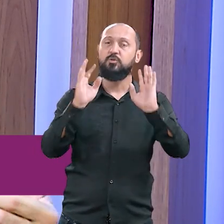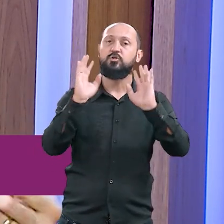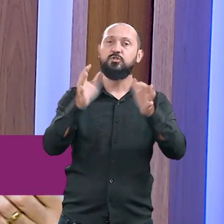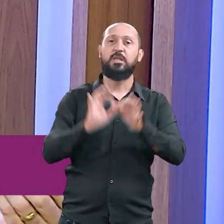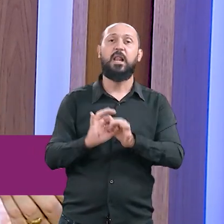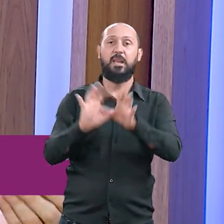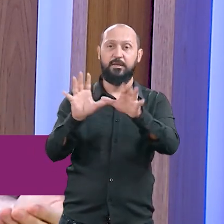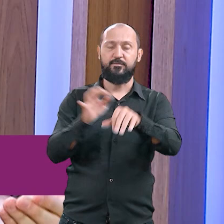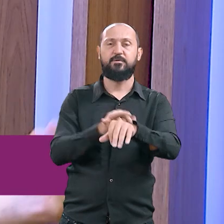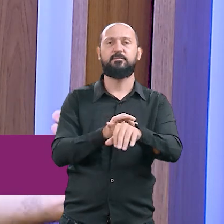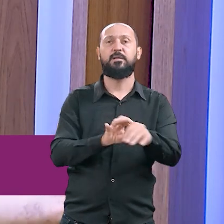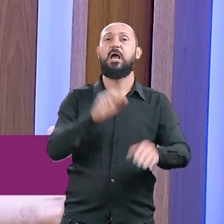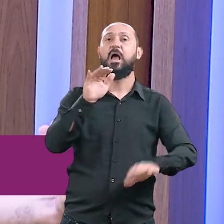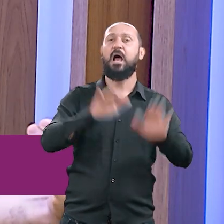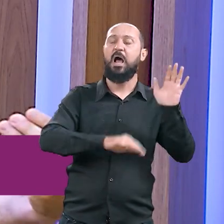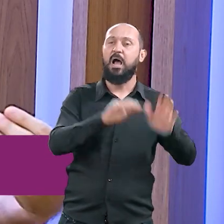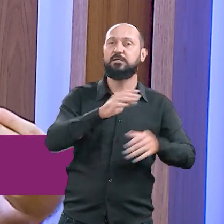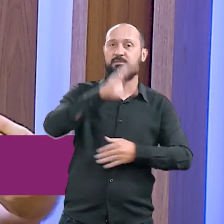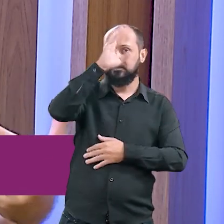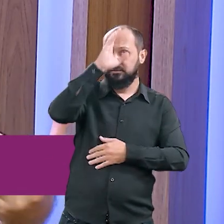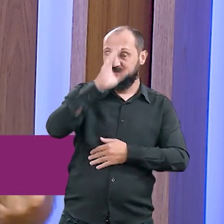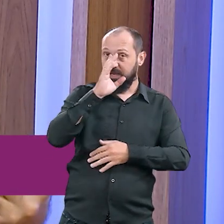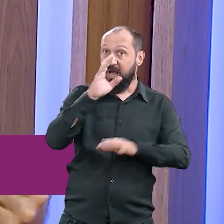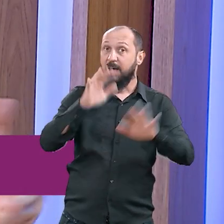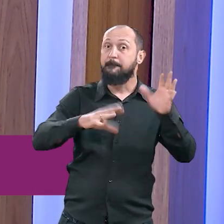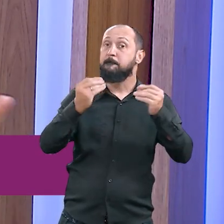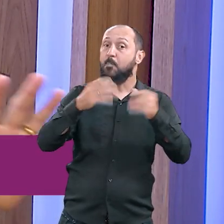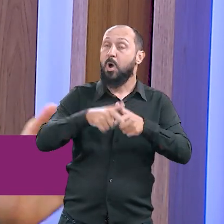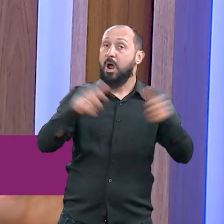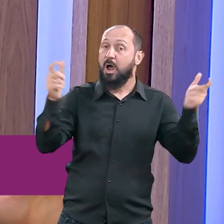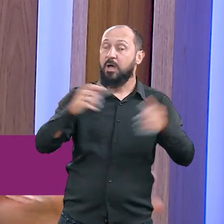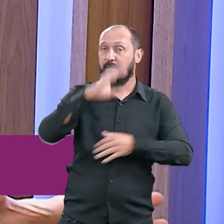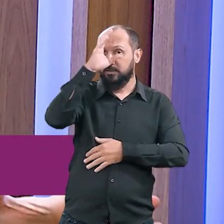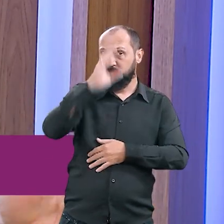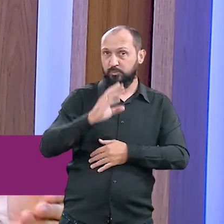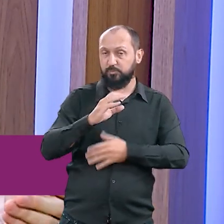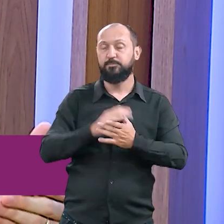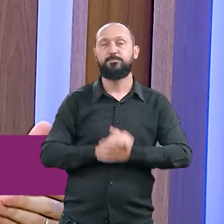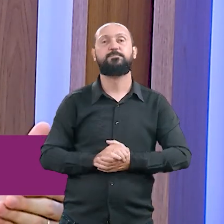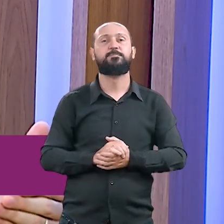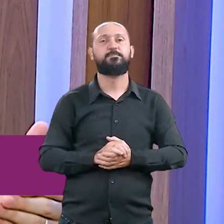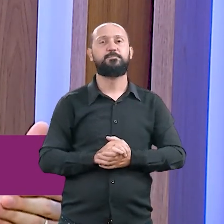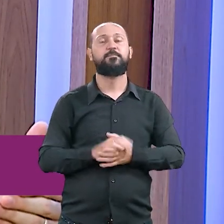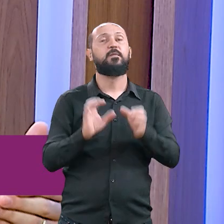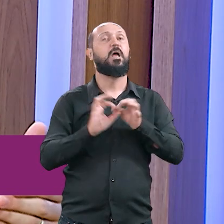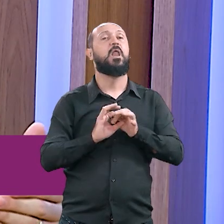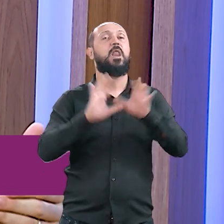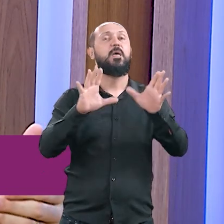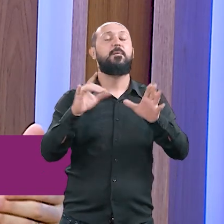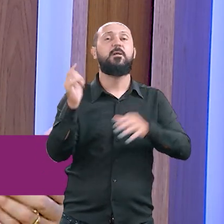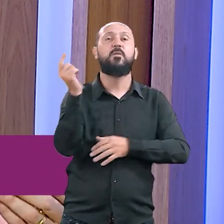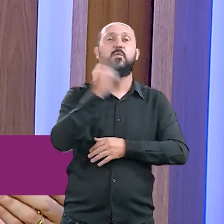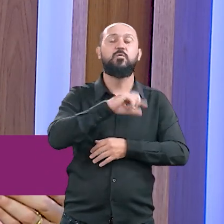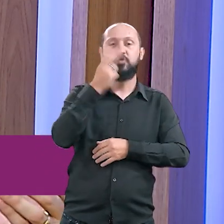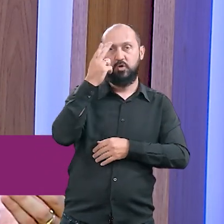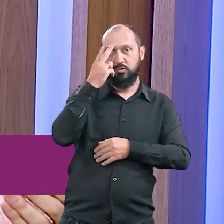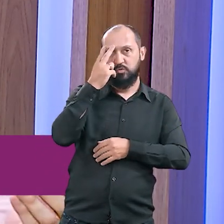resultados. O impacto na média é de 40%. O que esse número significa? Se você trabalha 5 dias por